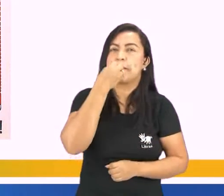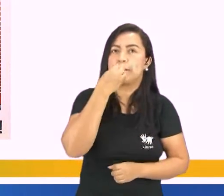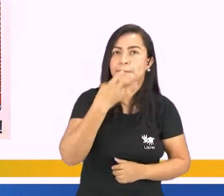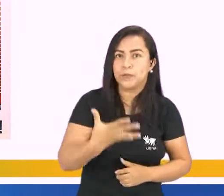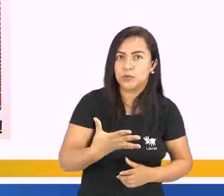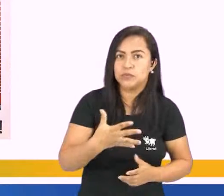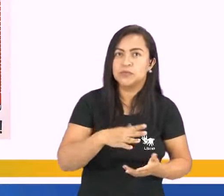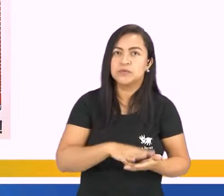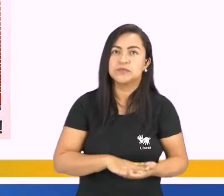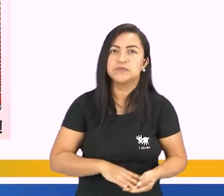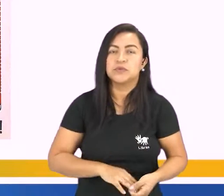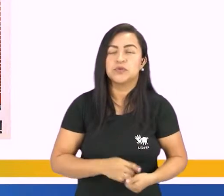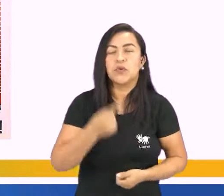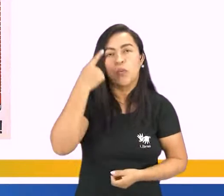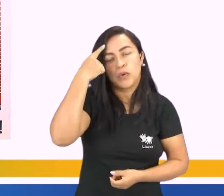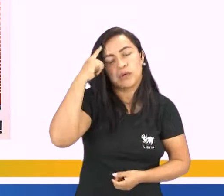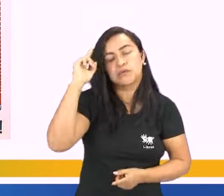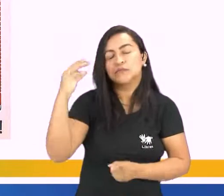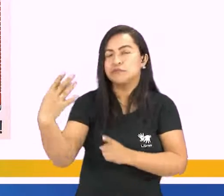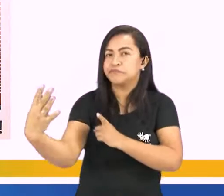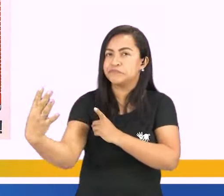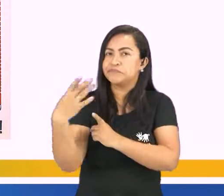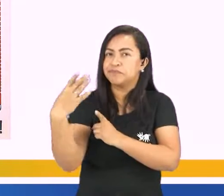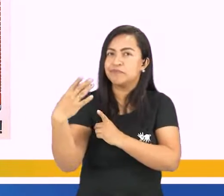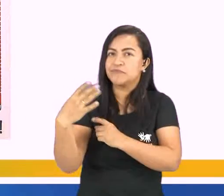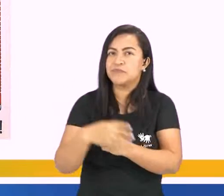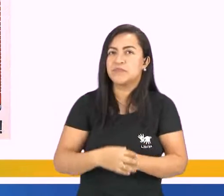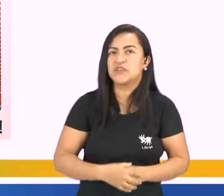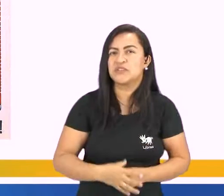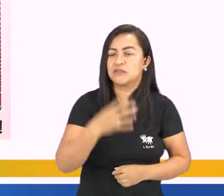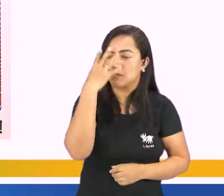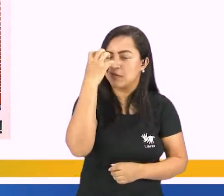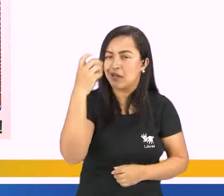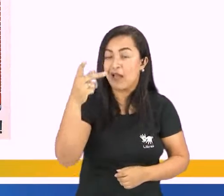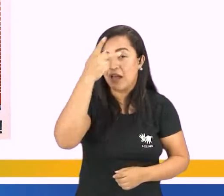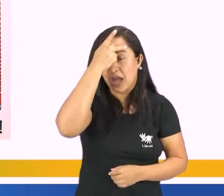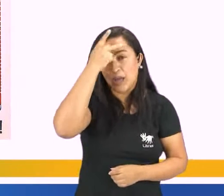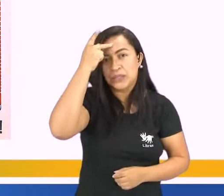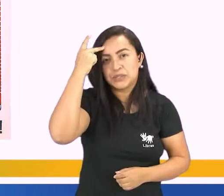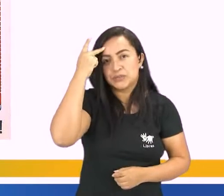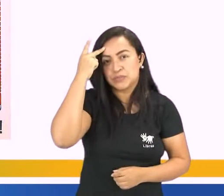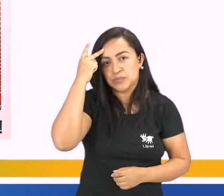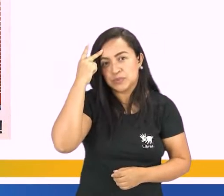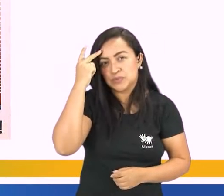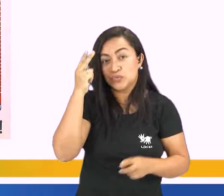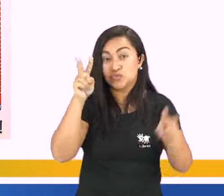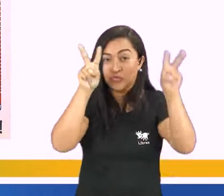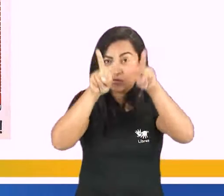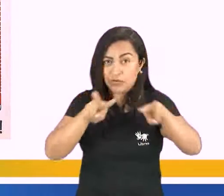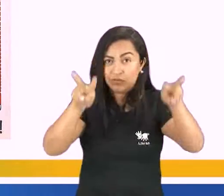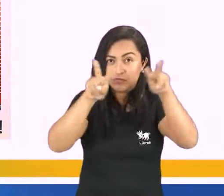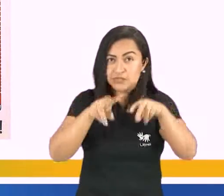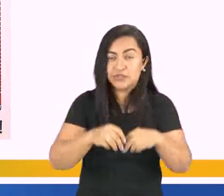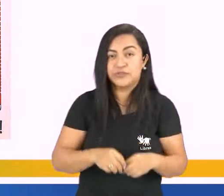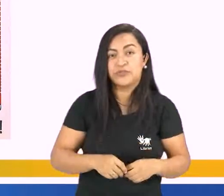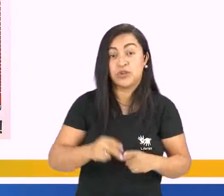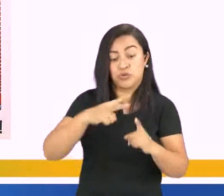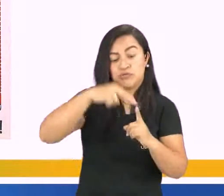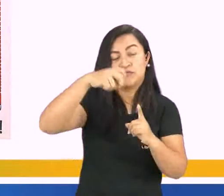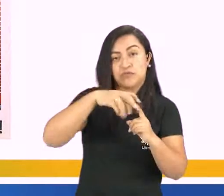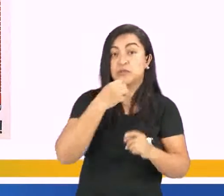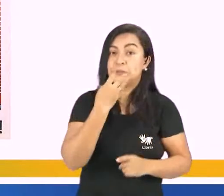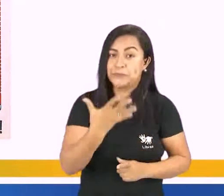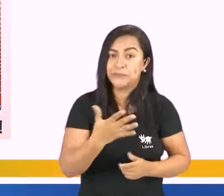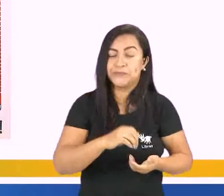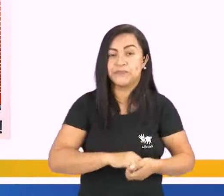Né? Também com essa ideia de atrair, de convencer o leitor que o refrigerante é bom. Né? Então,